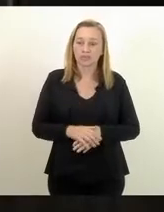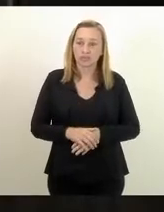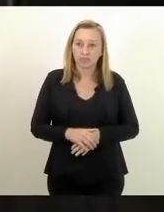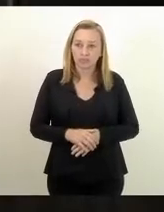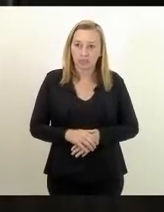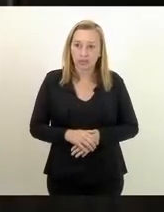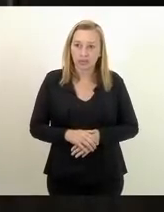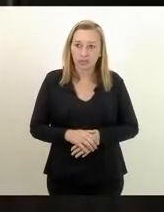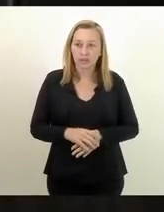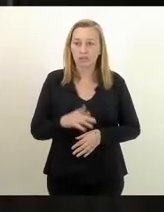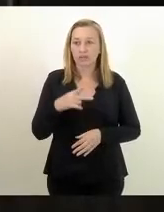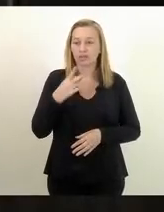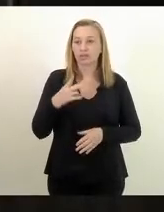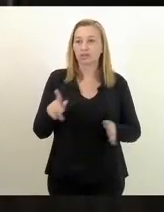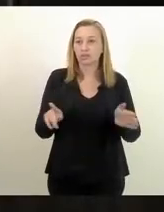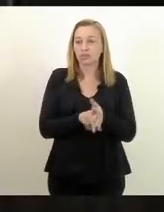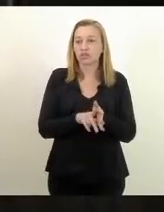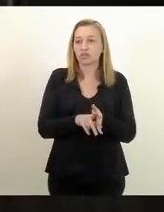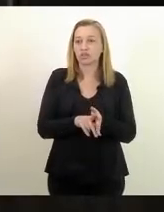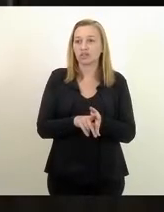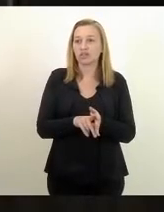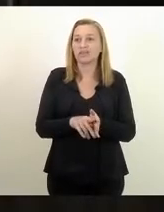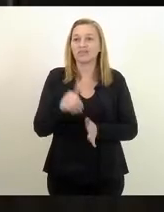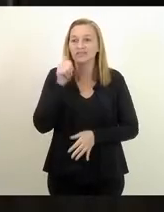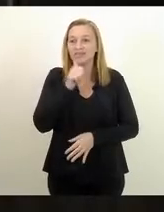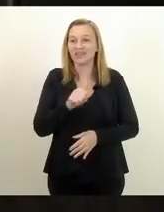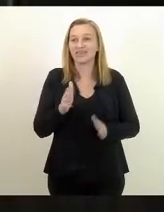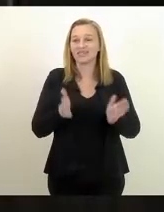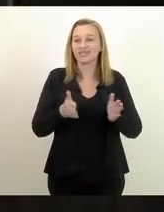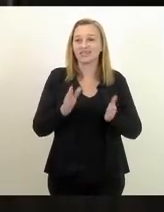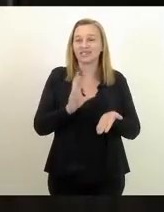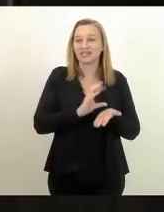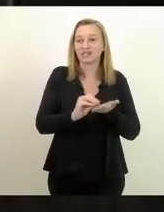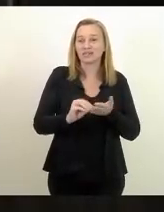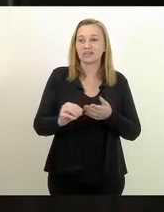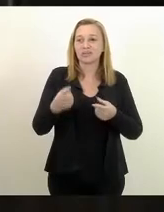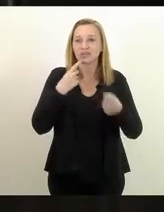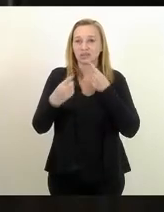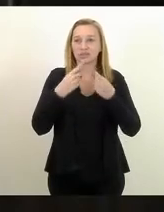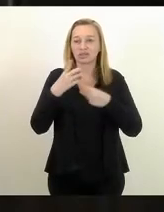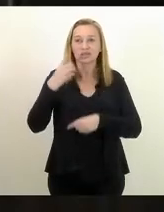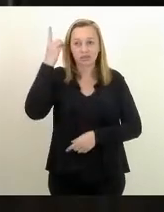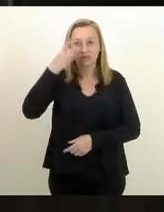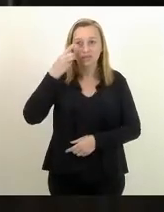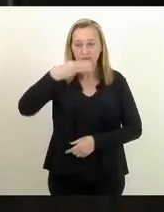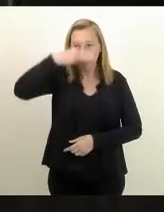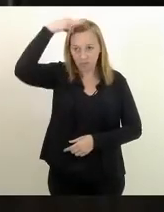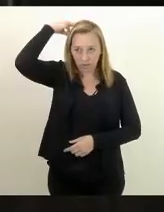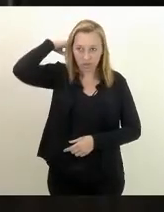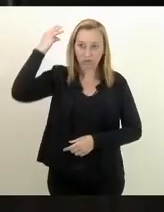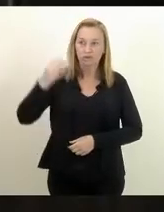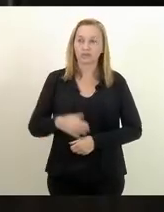o projeto que trata de mulheres hoje na pauta para discutir o deputado Márcio Pacheco